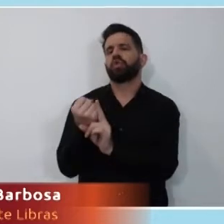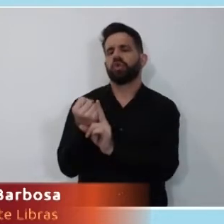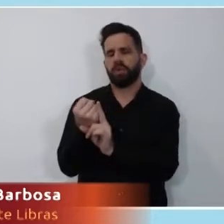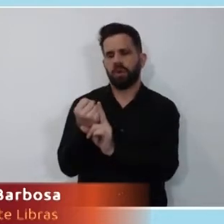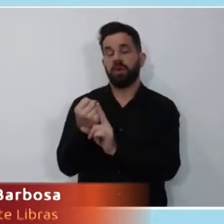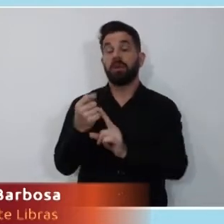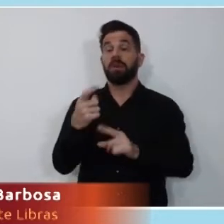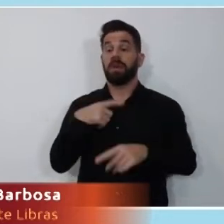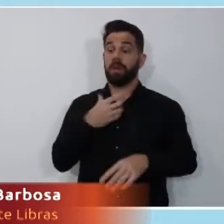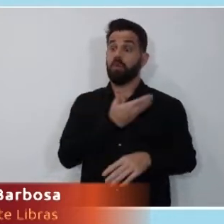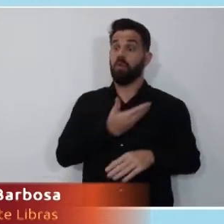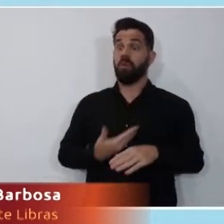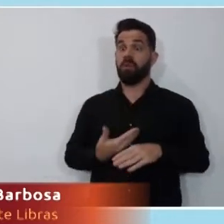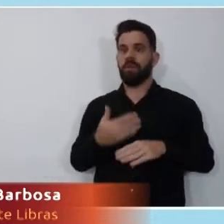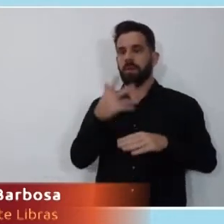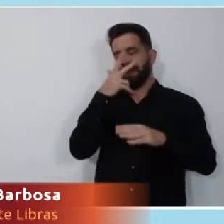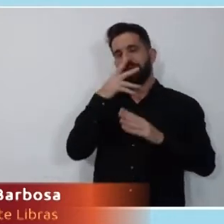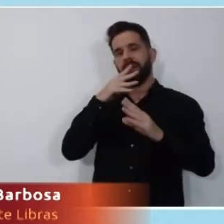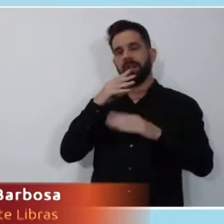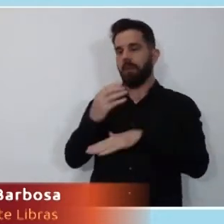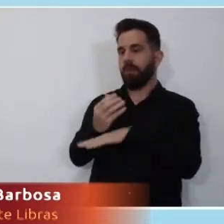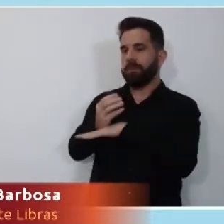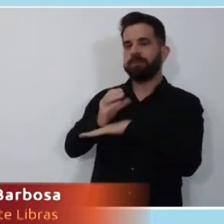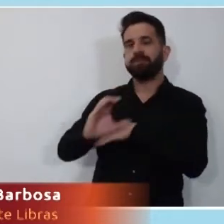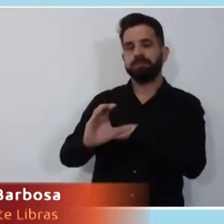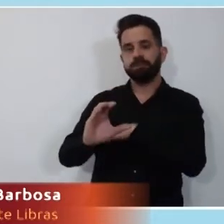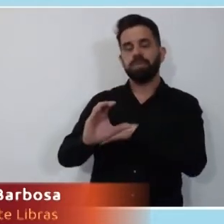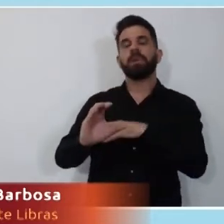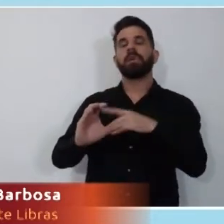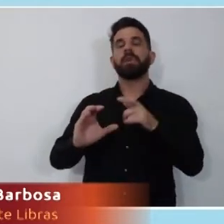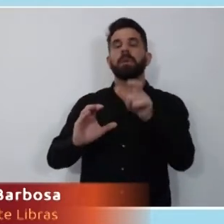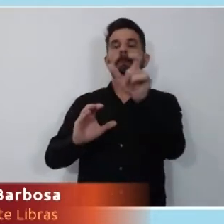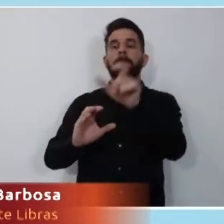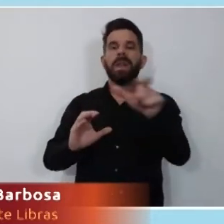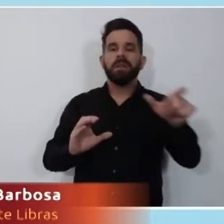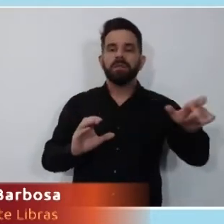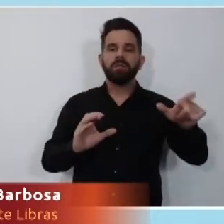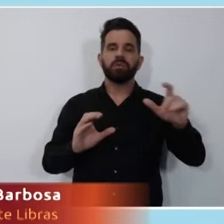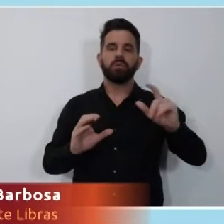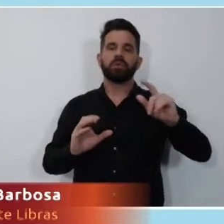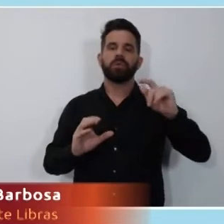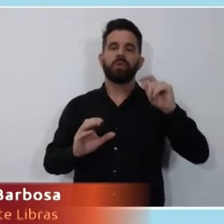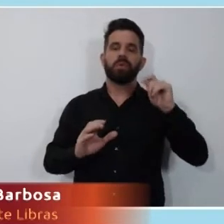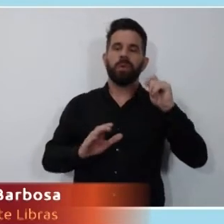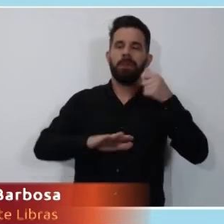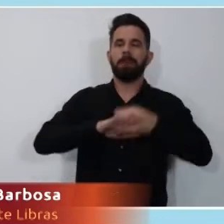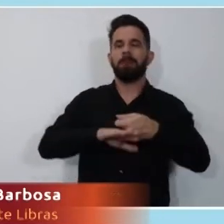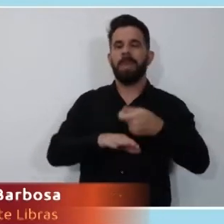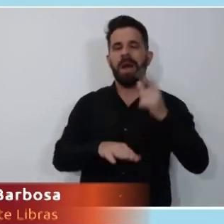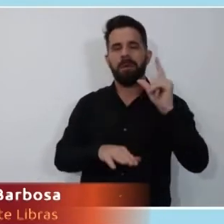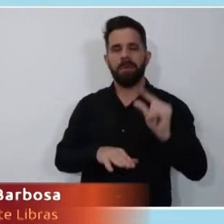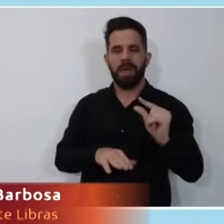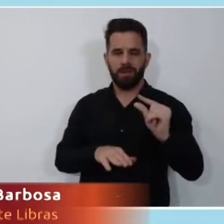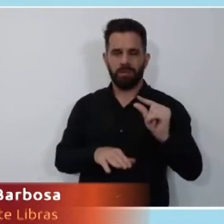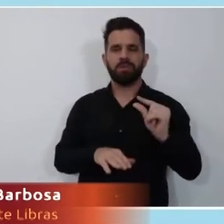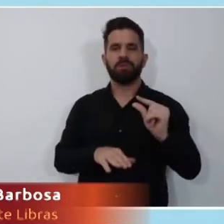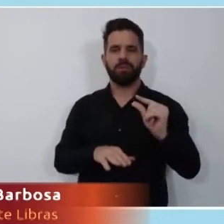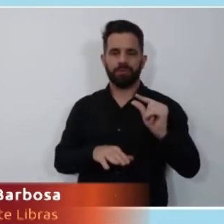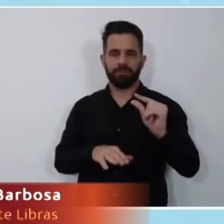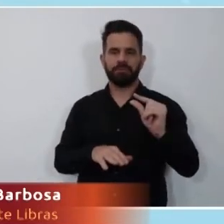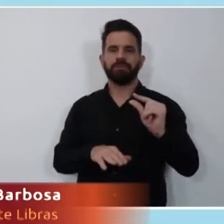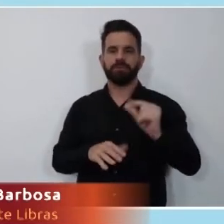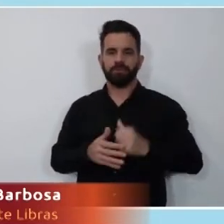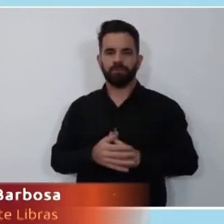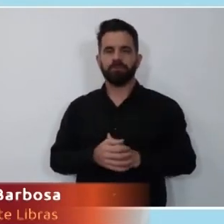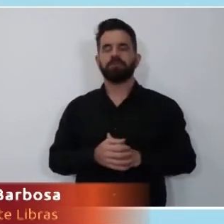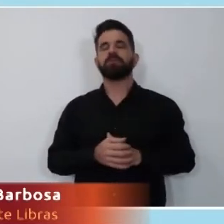subsidiar parte da tarifa que os usuários estão precisando. Outra questão do problema é também que nós temos uma expansão